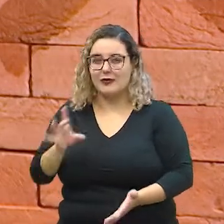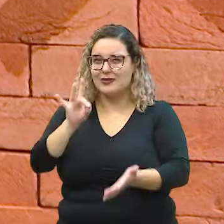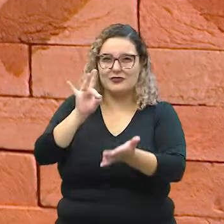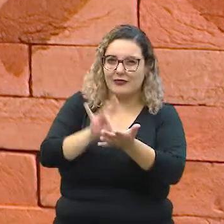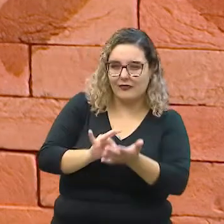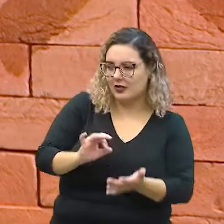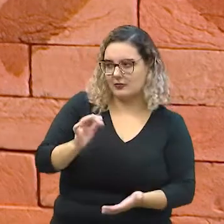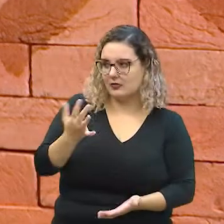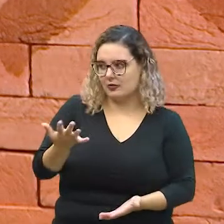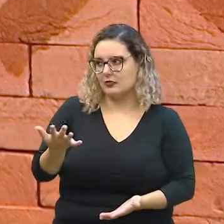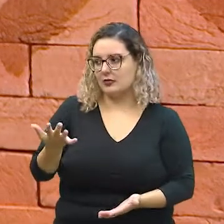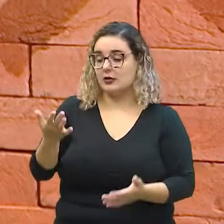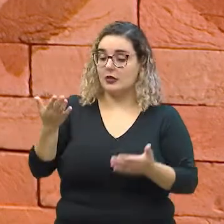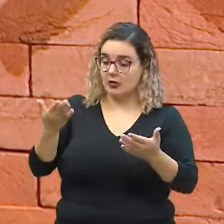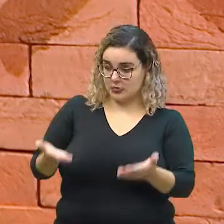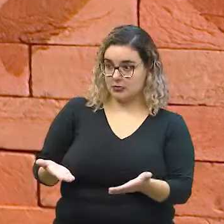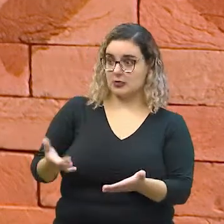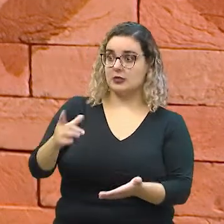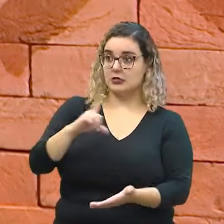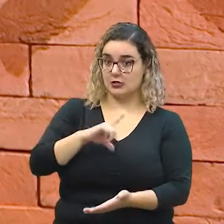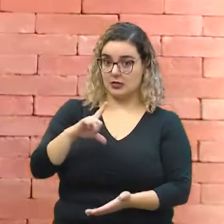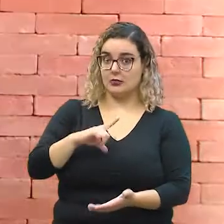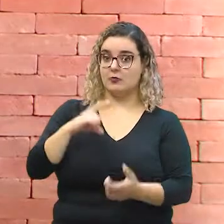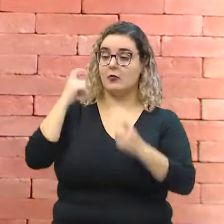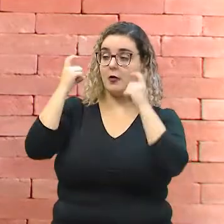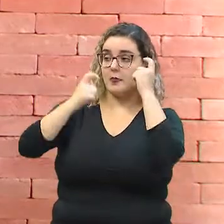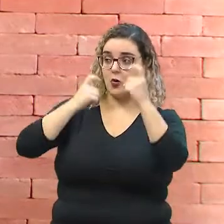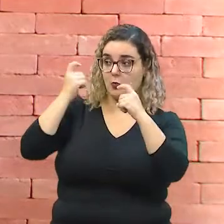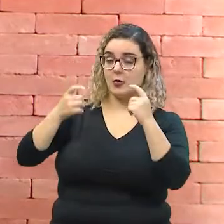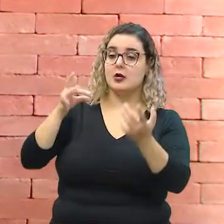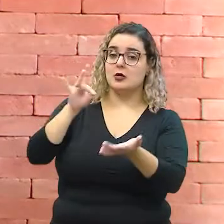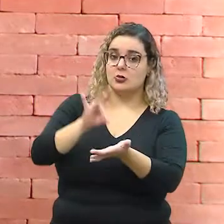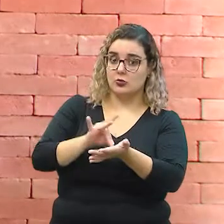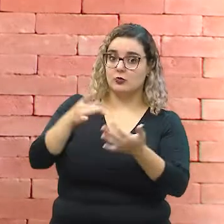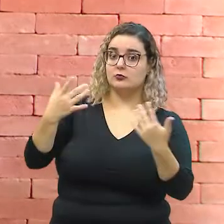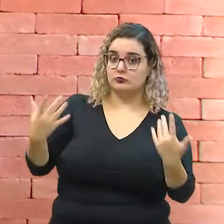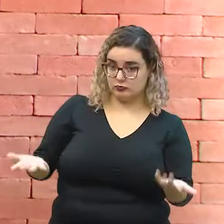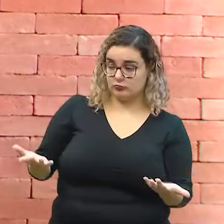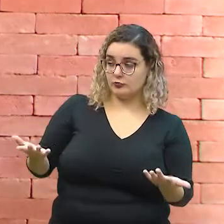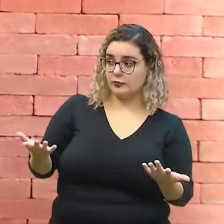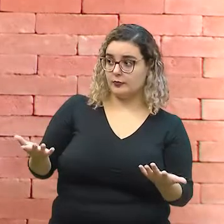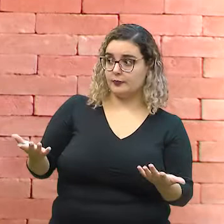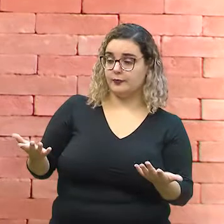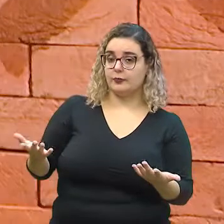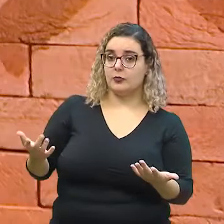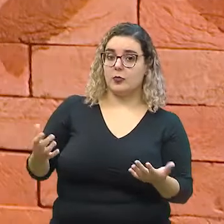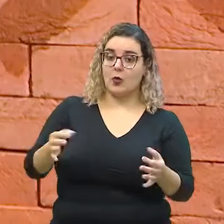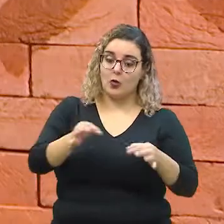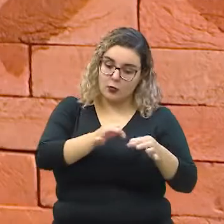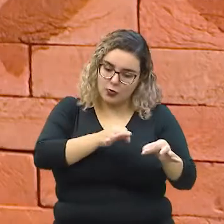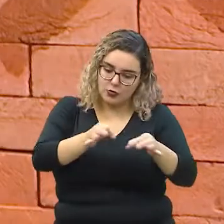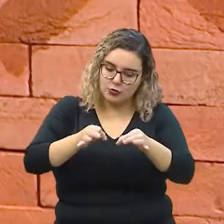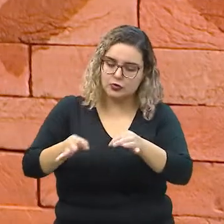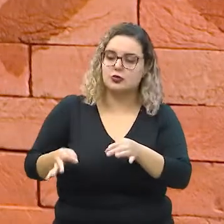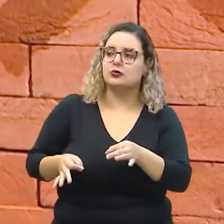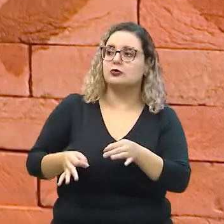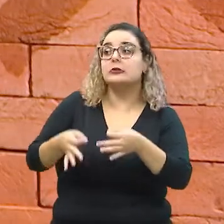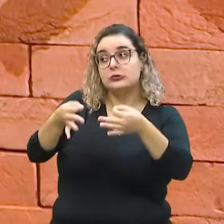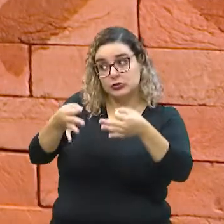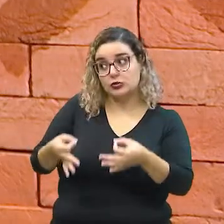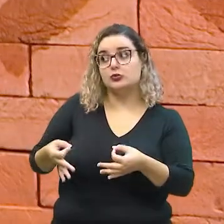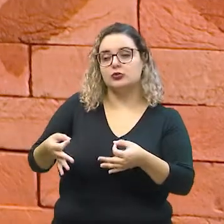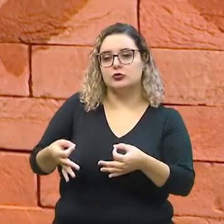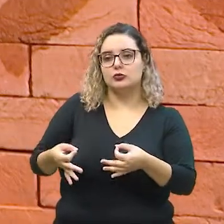né? Então aqui a gente tem uma preocupação com isso, inclusive o nosso novo projeto aqui é justamente